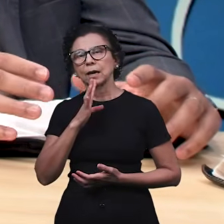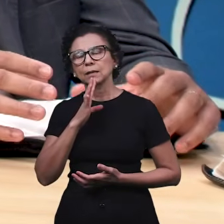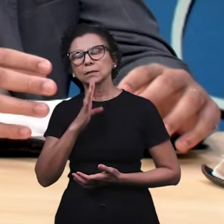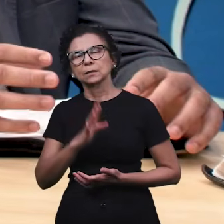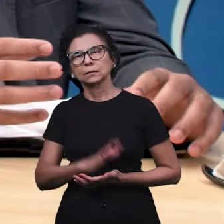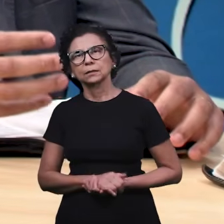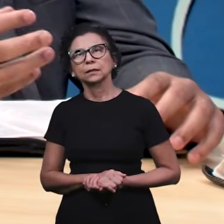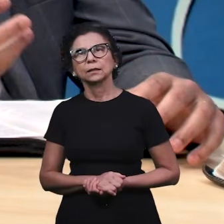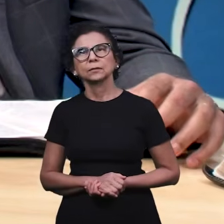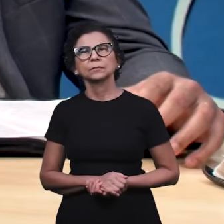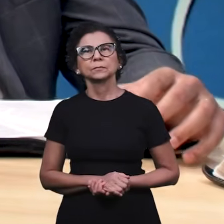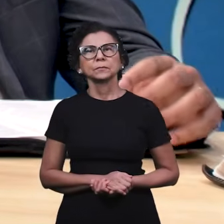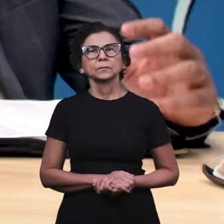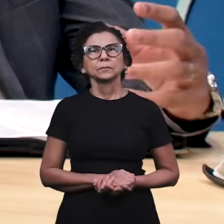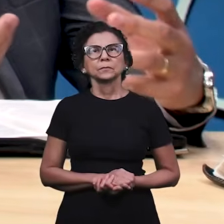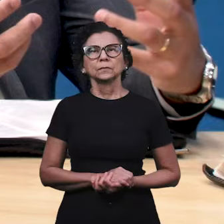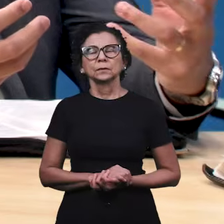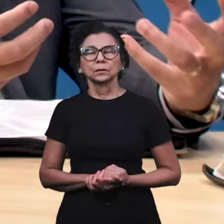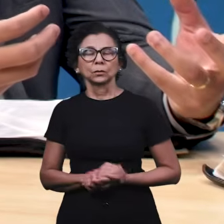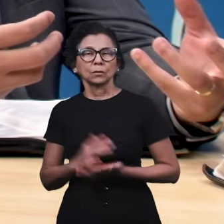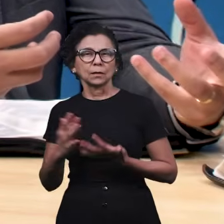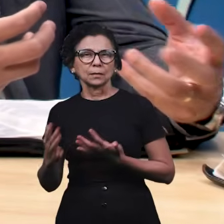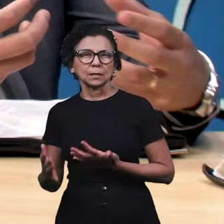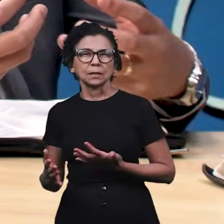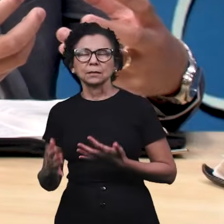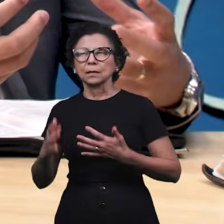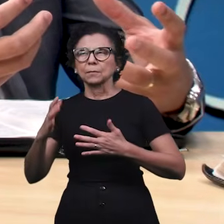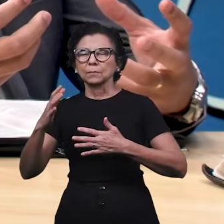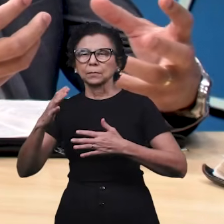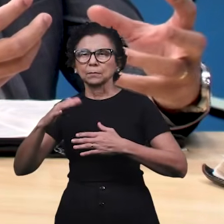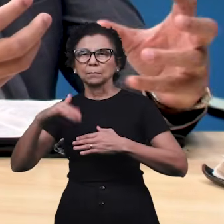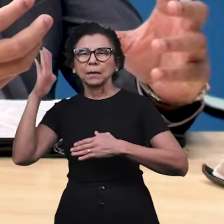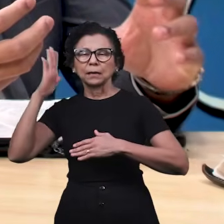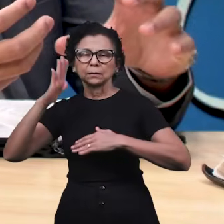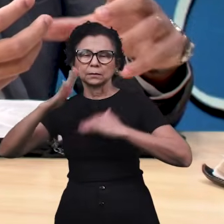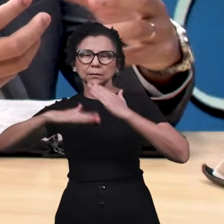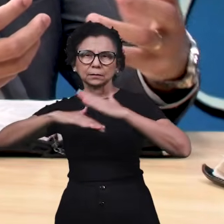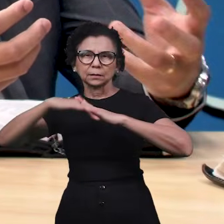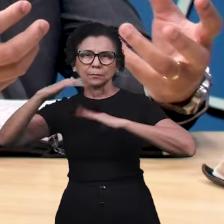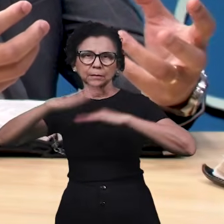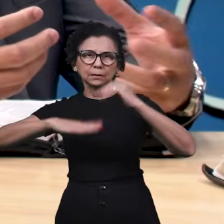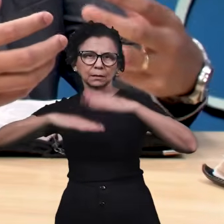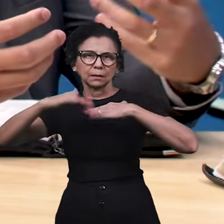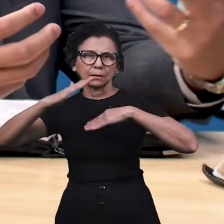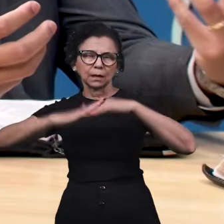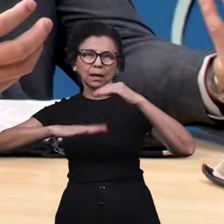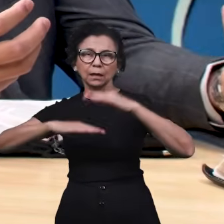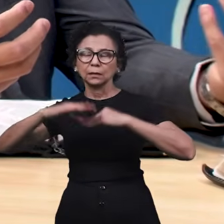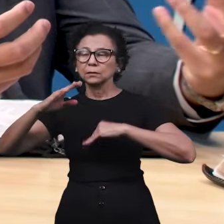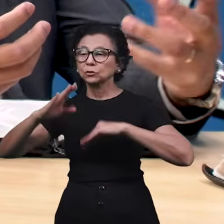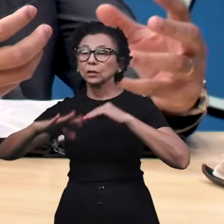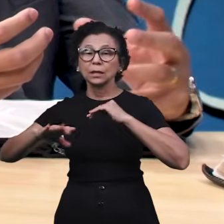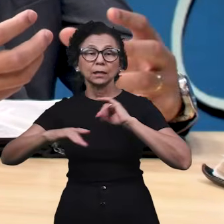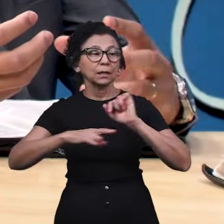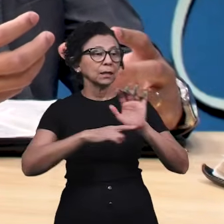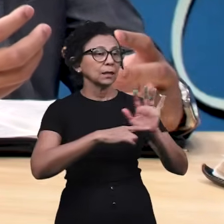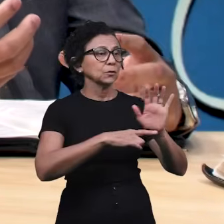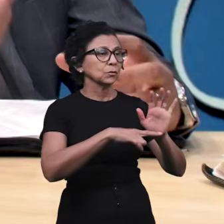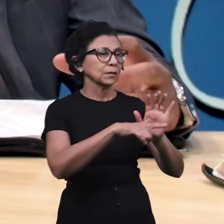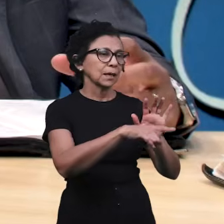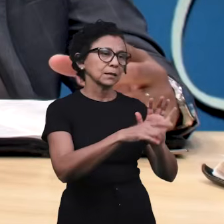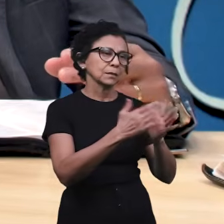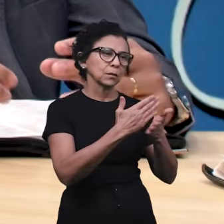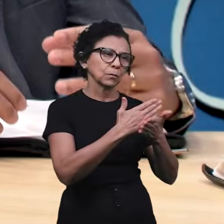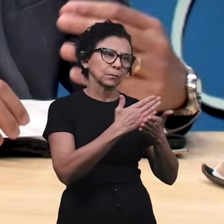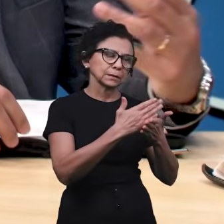E portanto, quando um é mais habilidoso, procura até de alguma forma ajudar o outro, dando